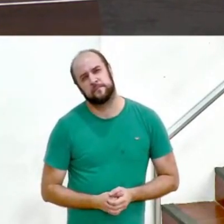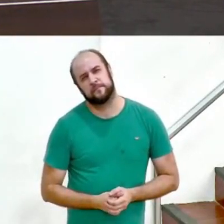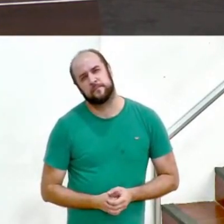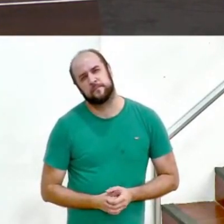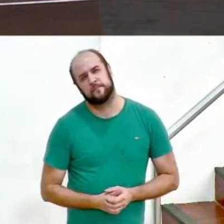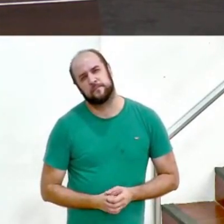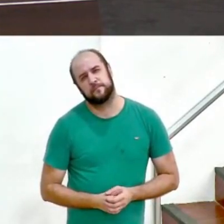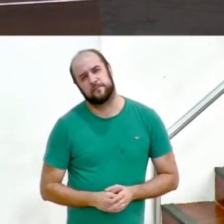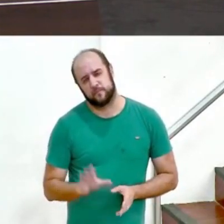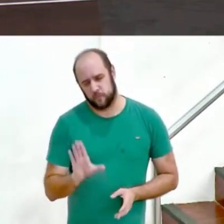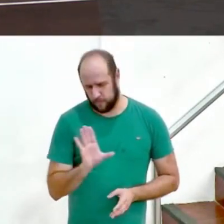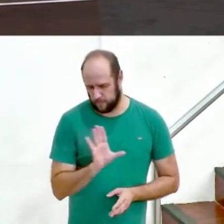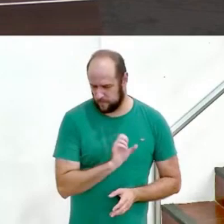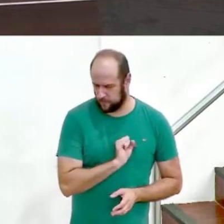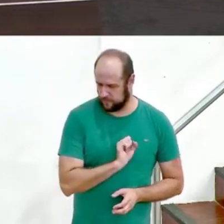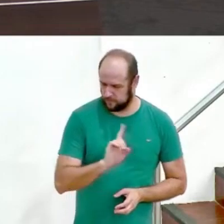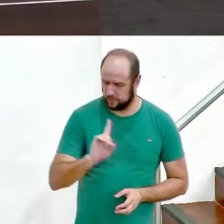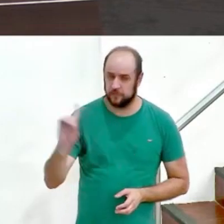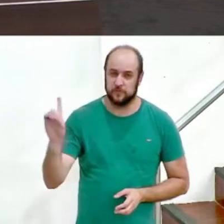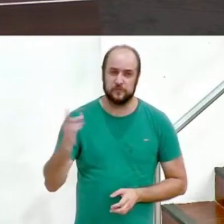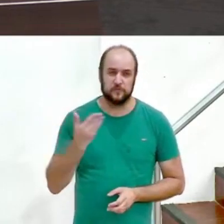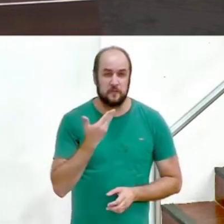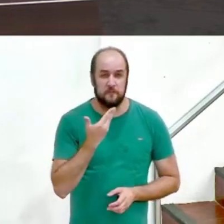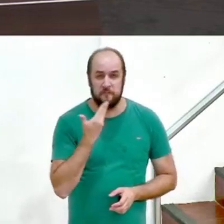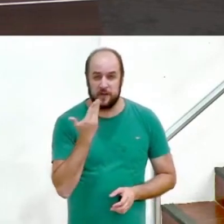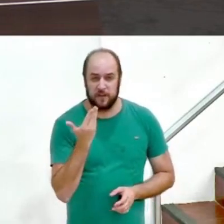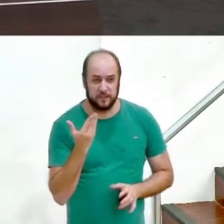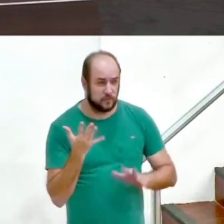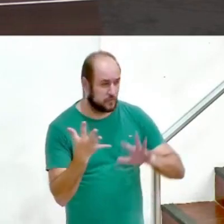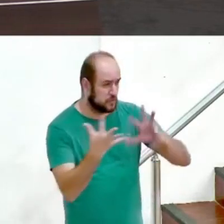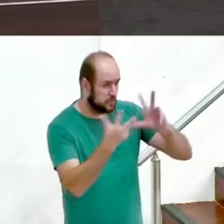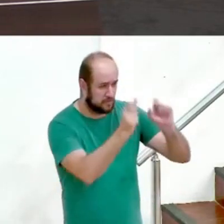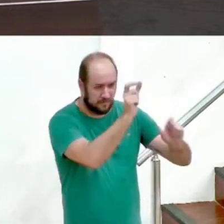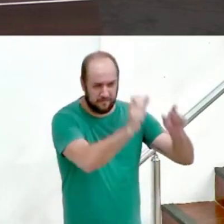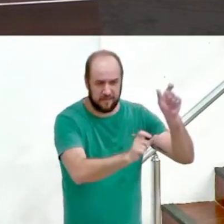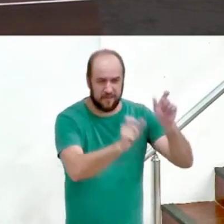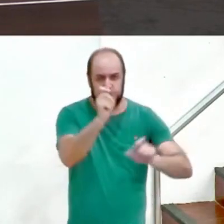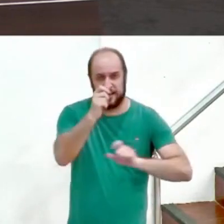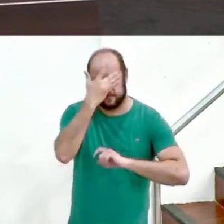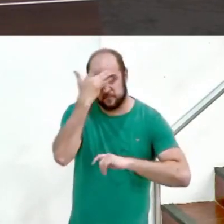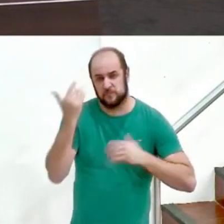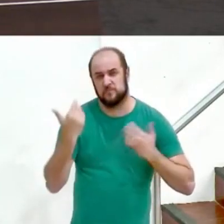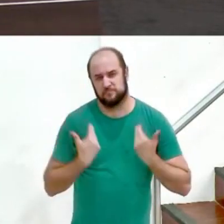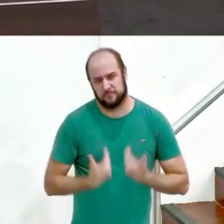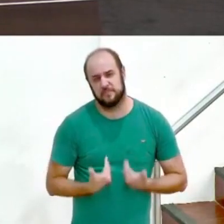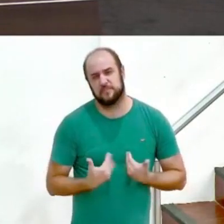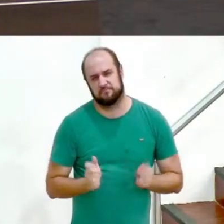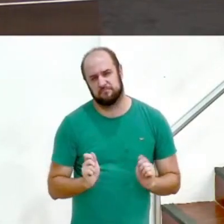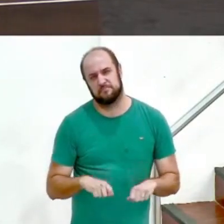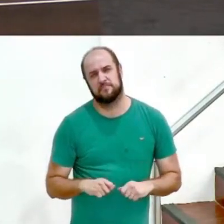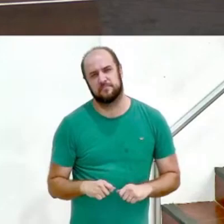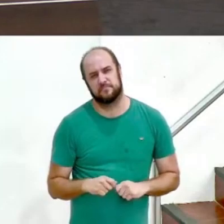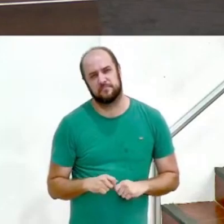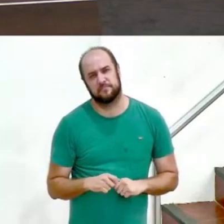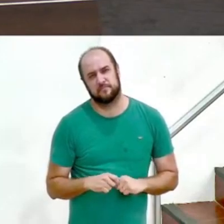O povo de Deus, facilmente, todos nós, cada um de nós, pode se desanimar ao longo do